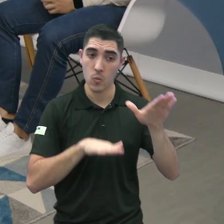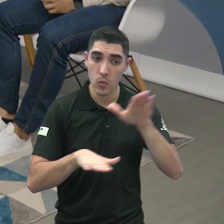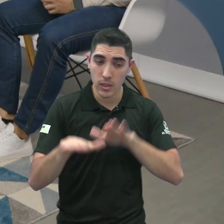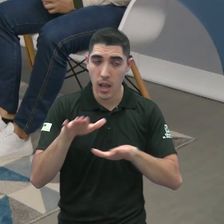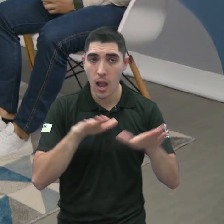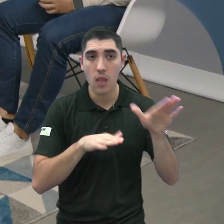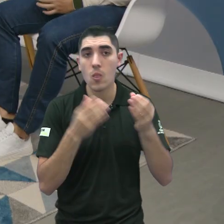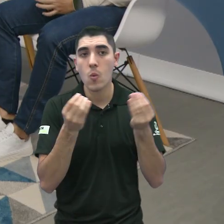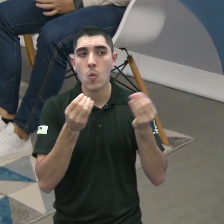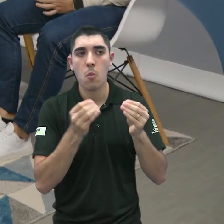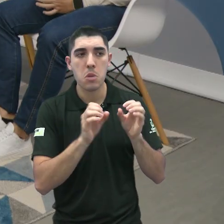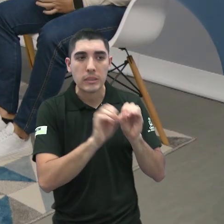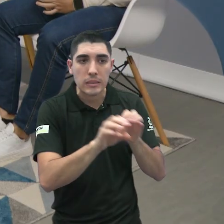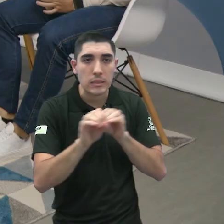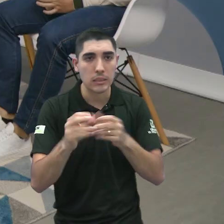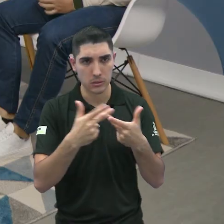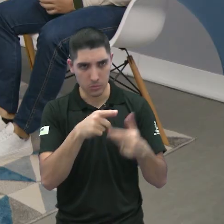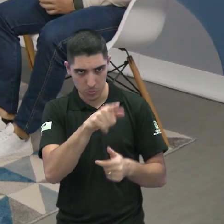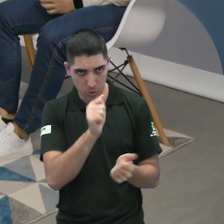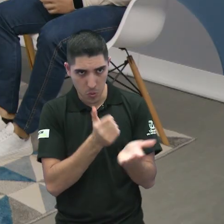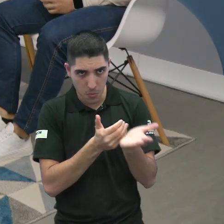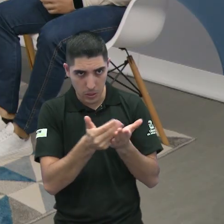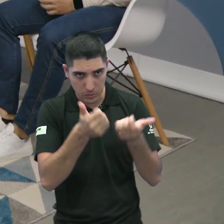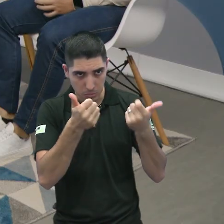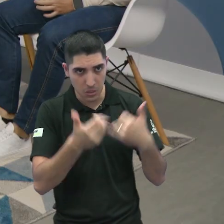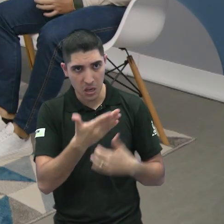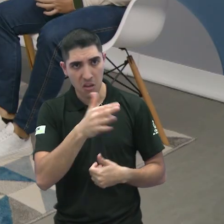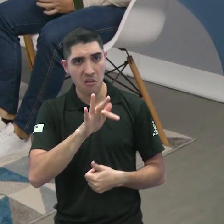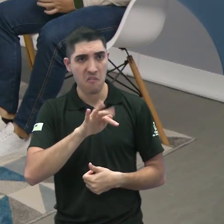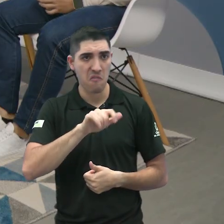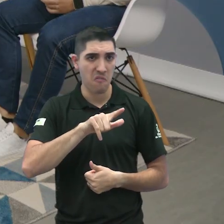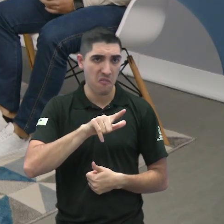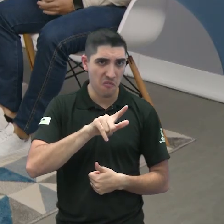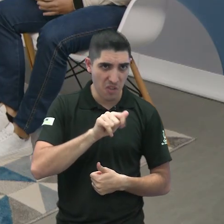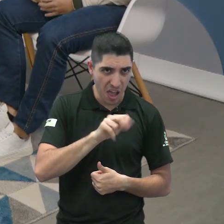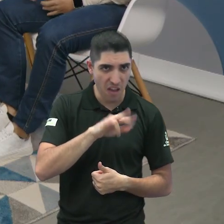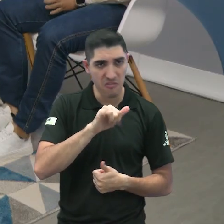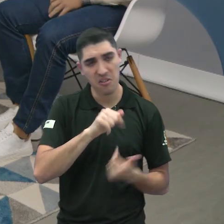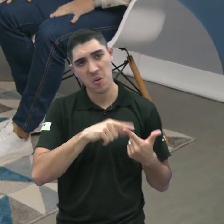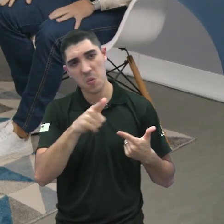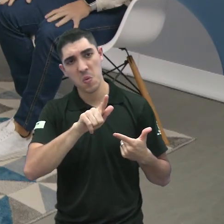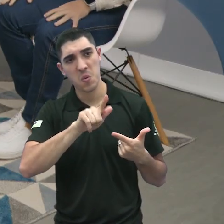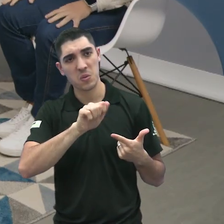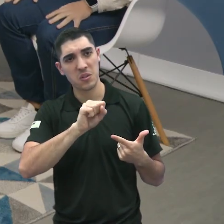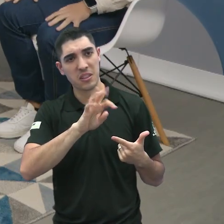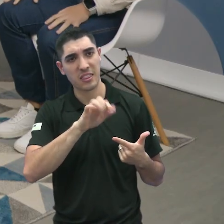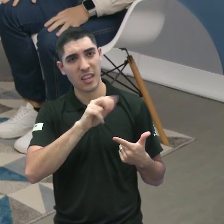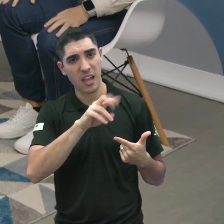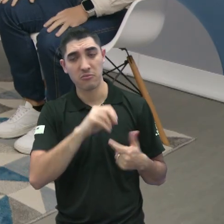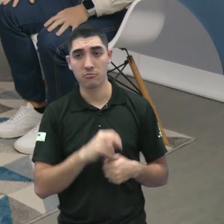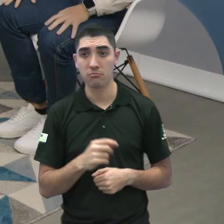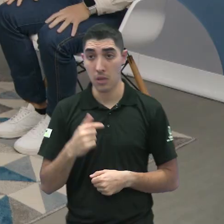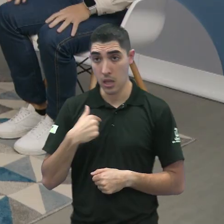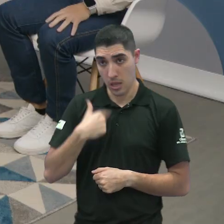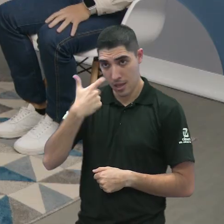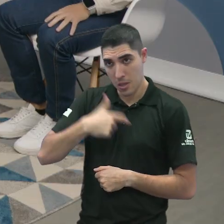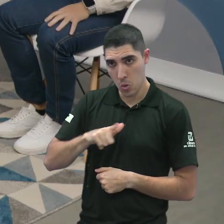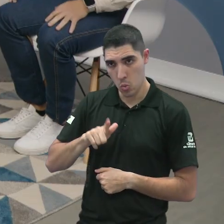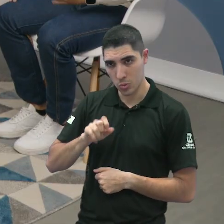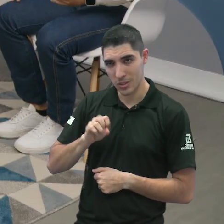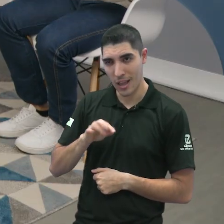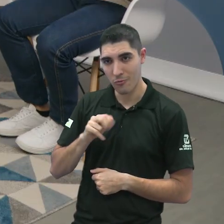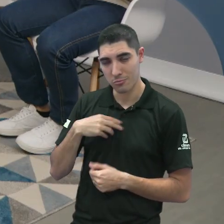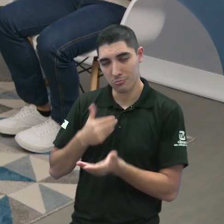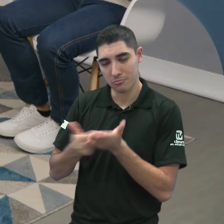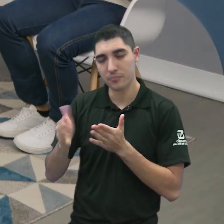muito cuidado ao trabalhar esse assunto, né? Você quer começar, Flávia, Gustavo? Posso falar. Tanto